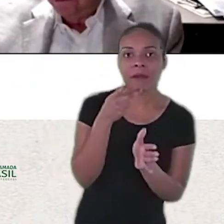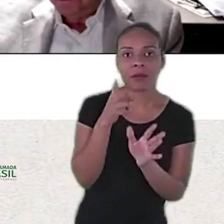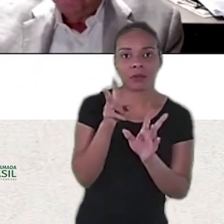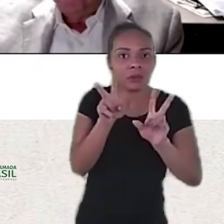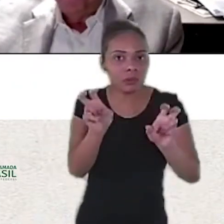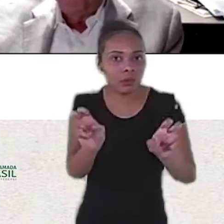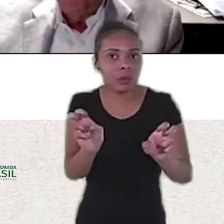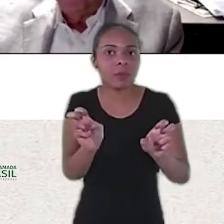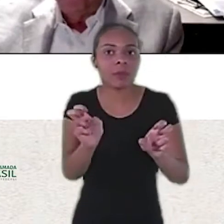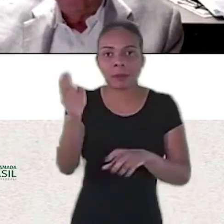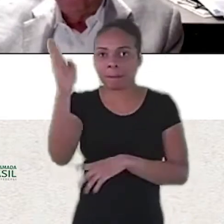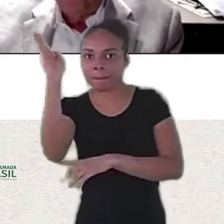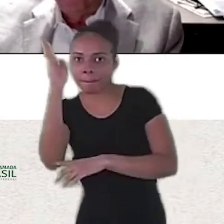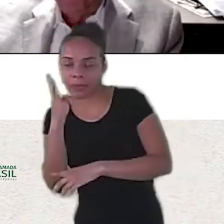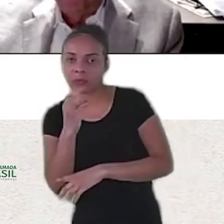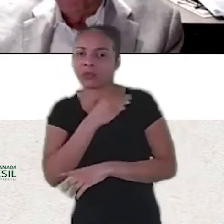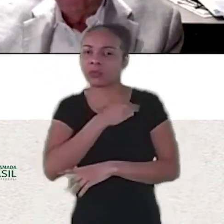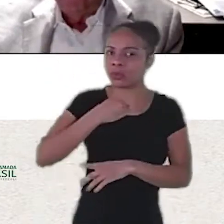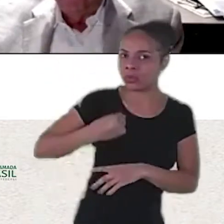livro?